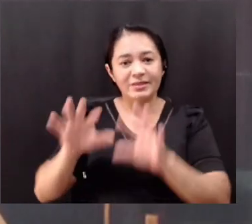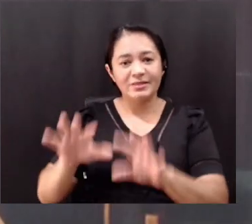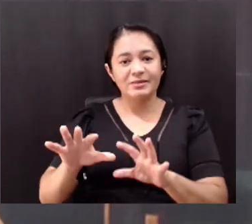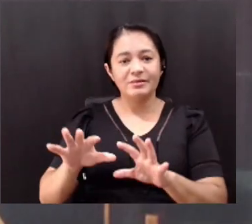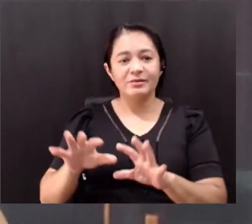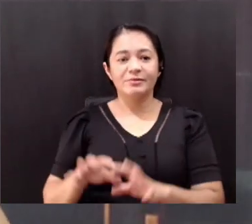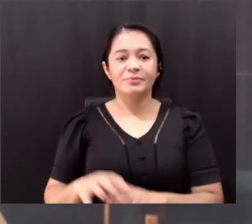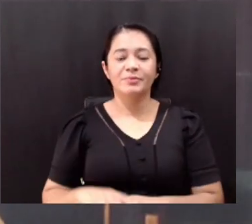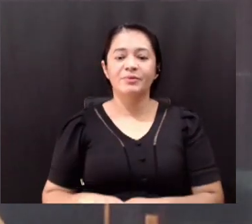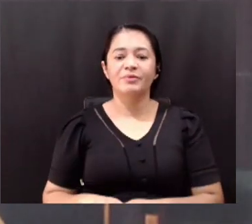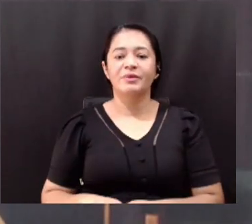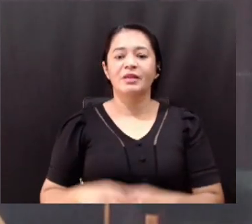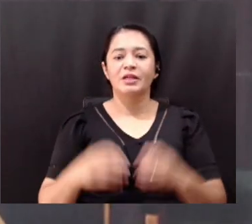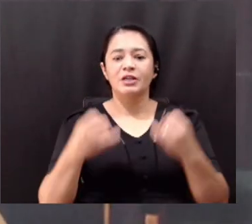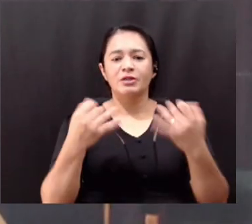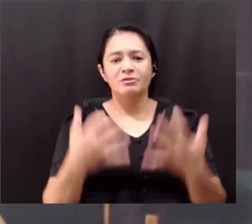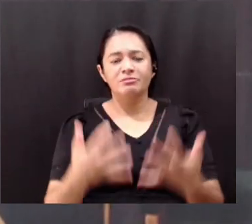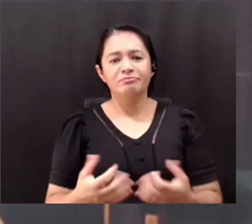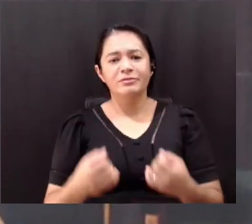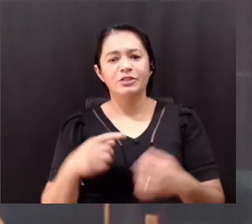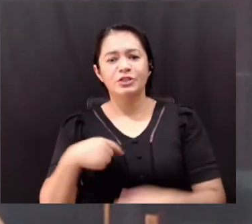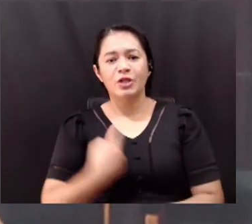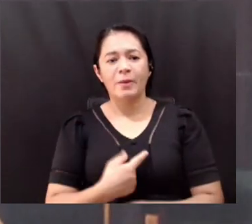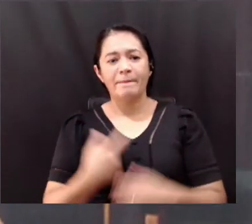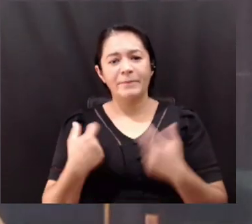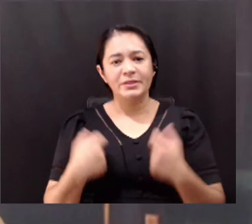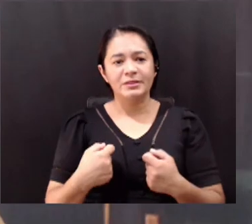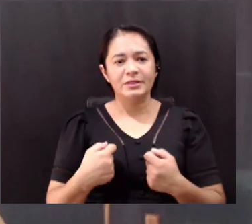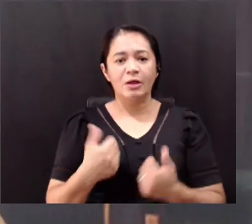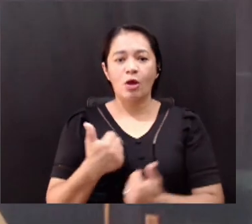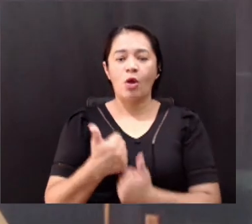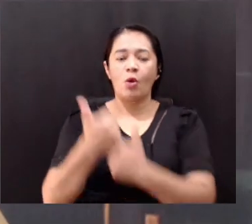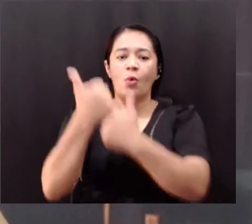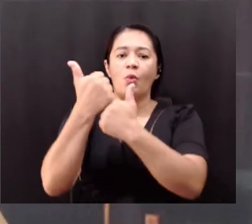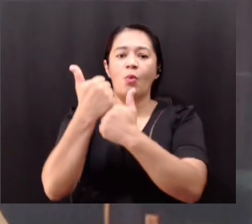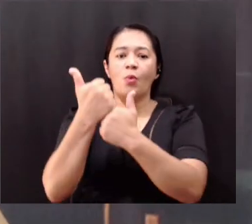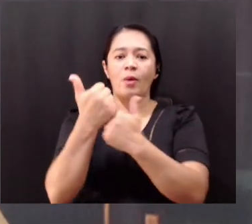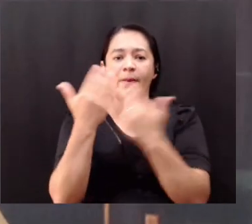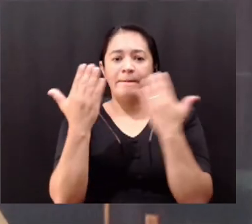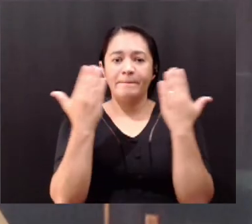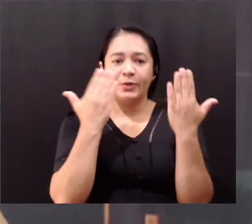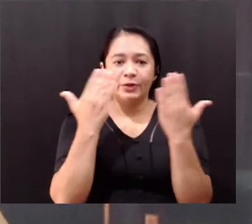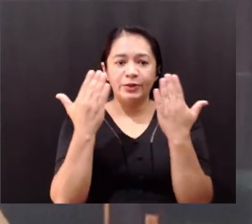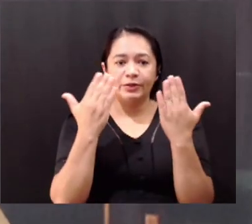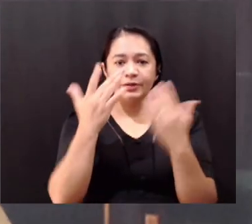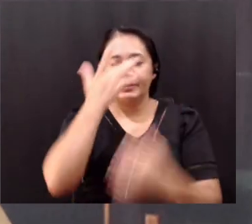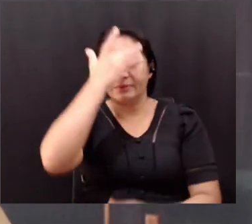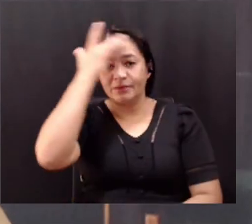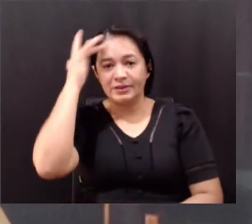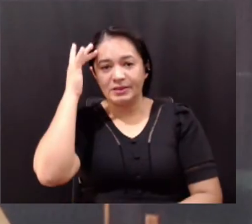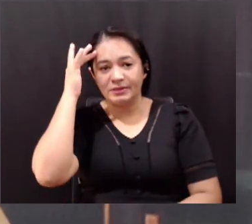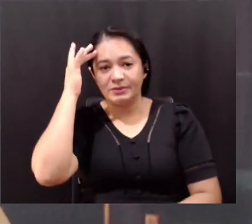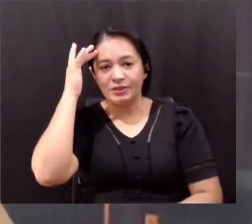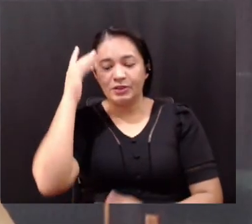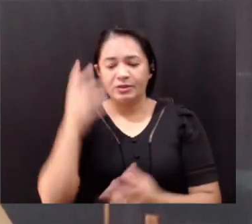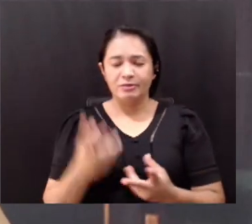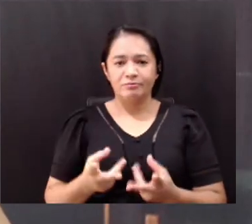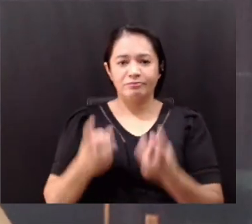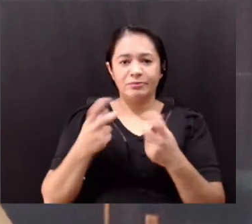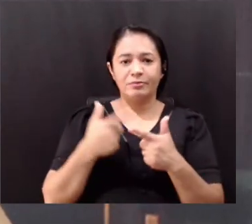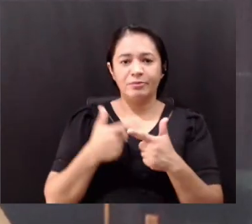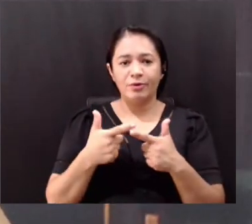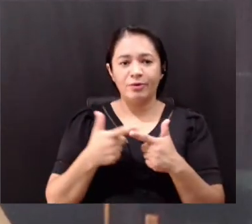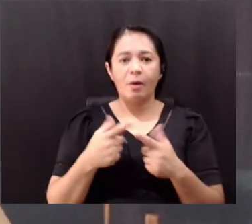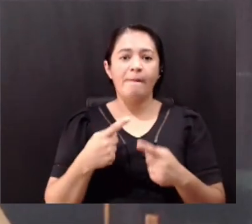levanto e que a gente deve chegar. Um apoio psicológico para as pessoas que identifiquem esse tipo de problema. Porque a empresa não quer